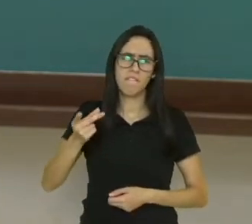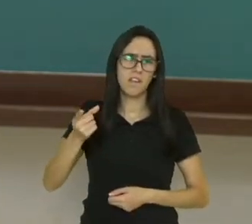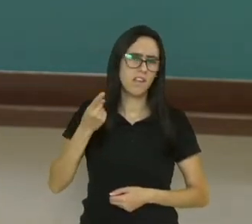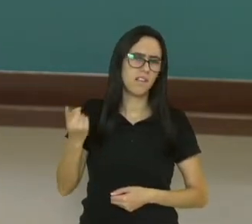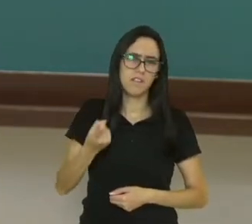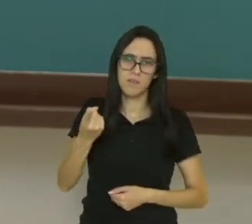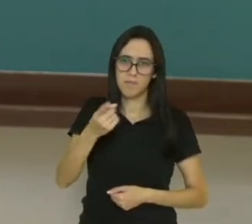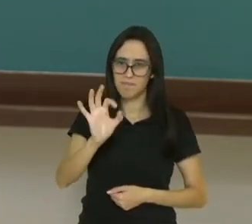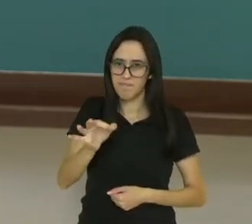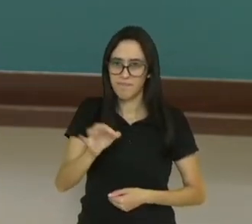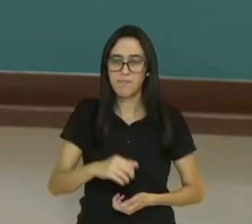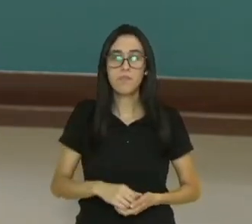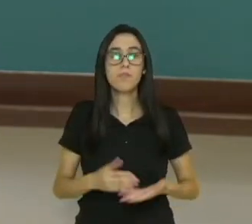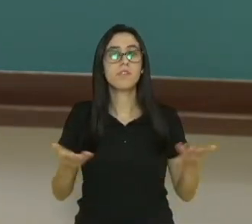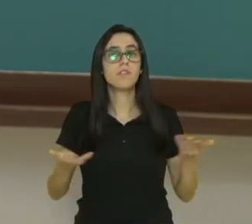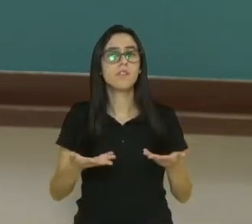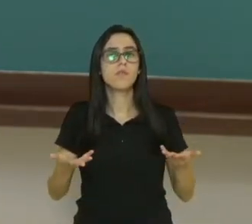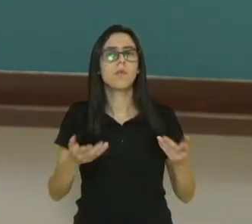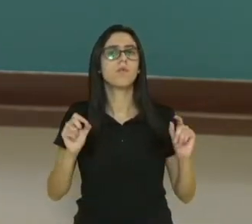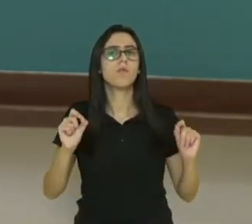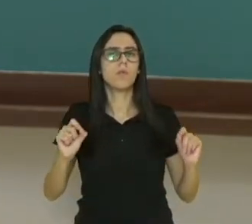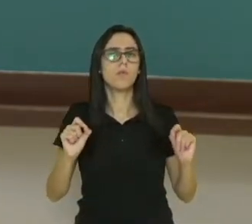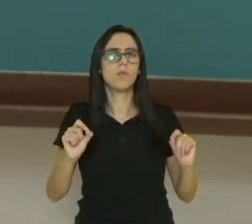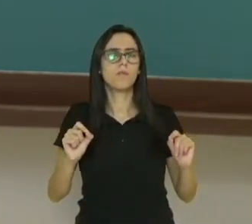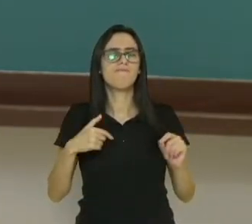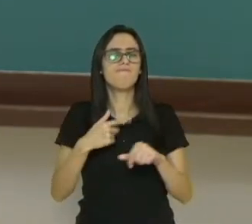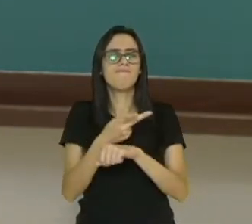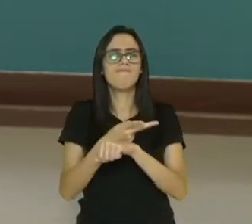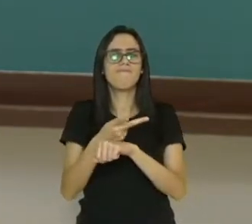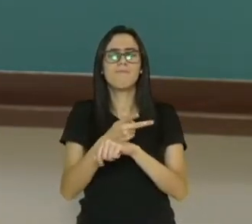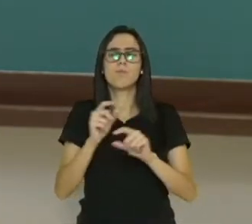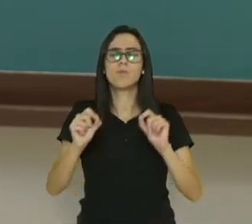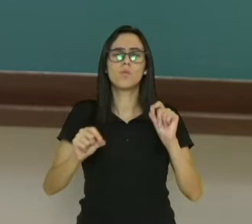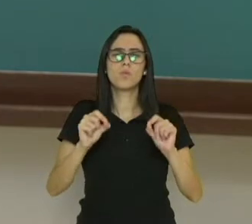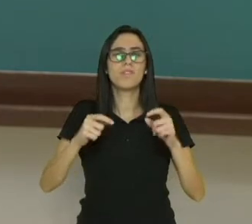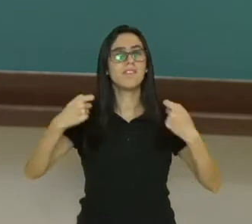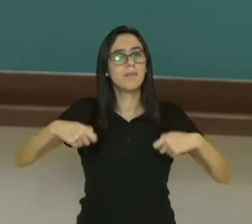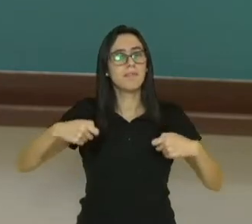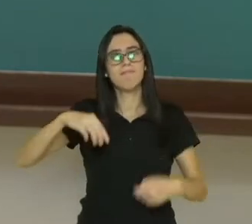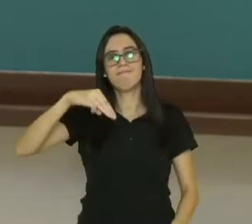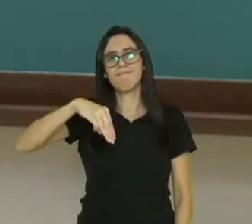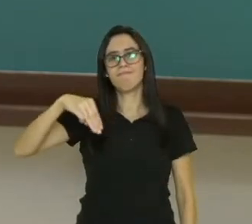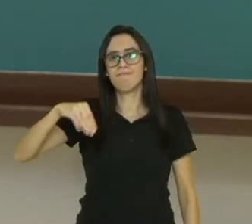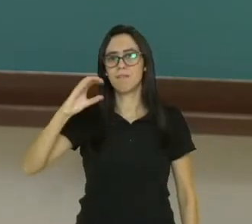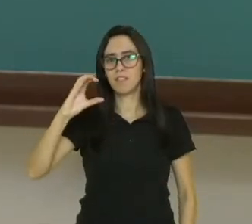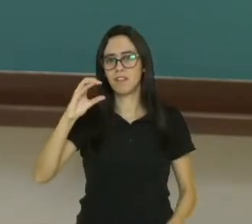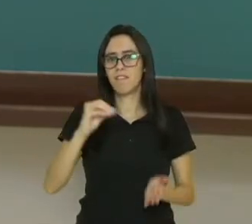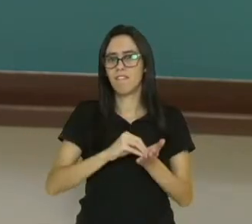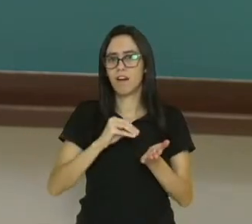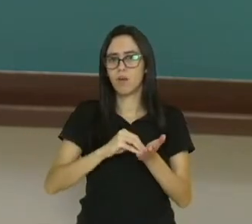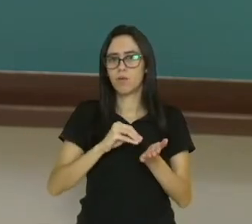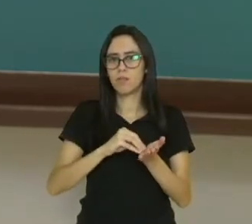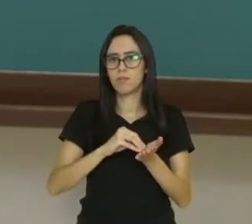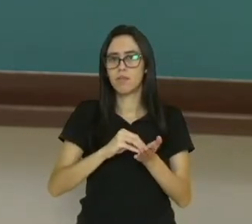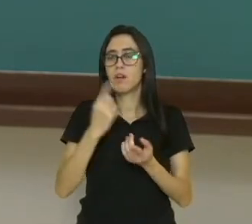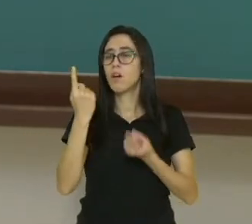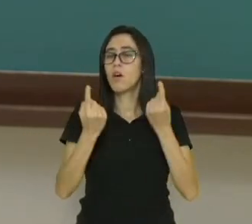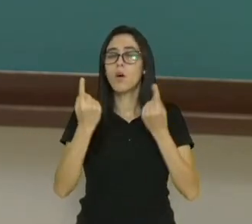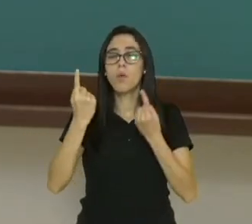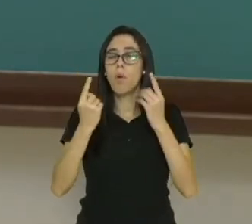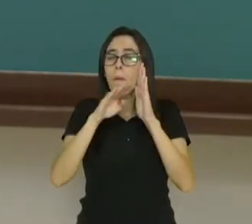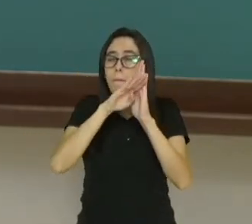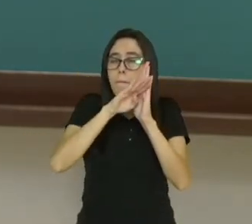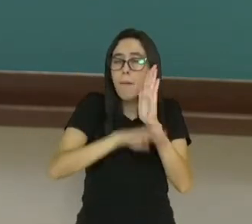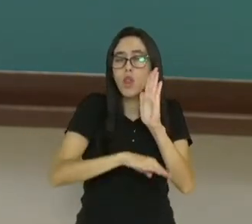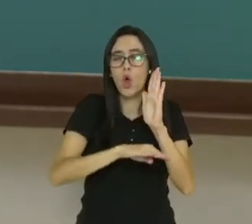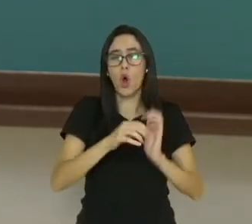infinito. Agora o que eu quero? O que eu estou procurando? O mínimo múltiplo comum. Significa o quê? O menor número